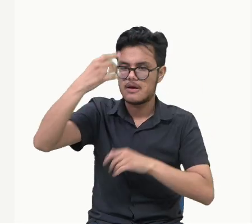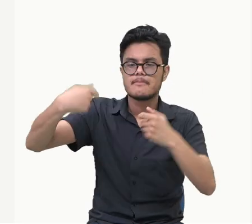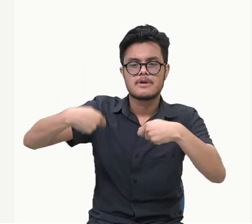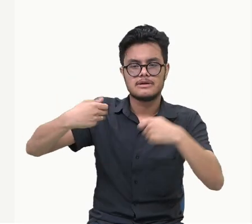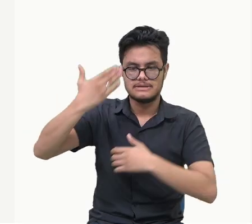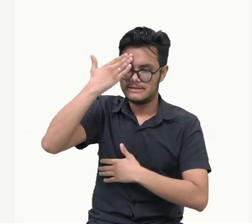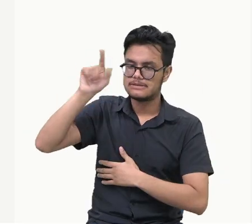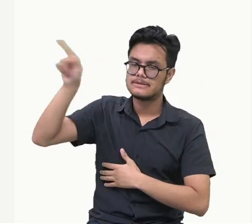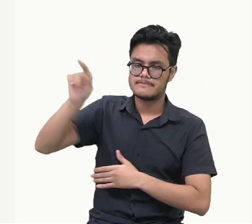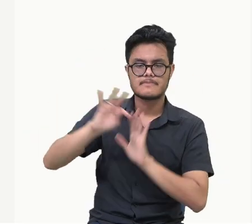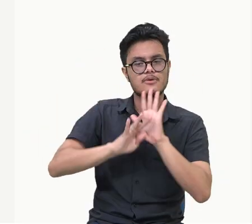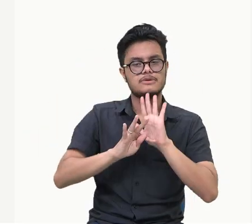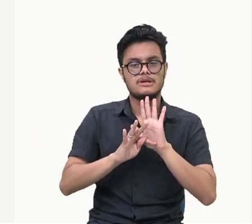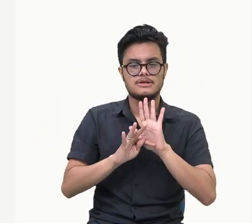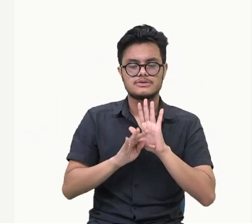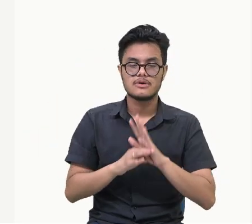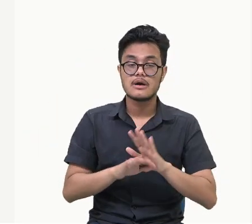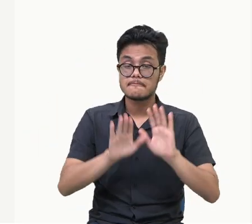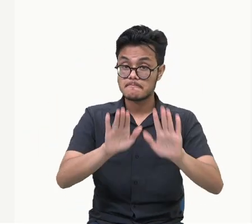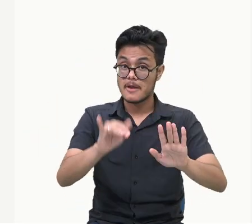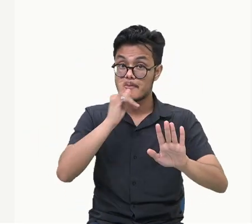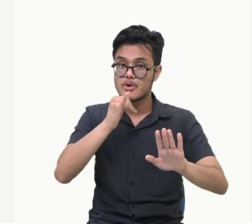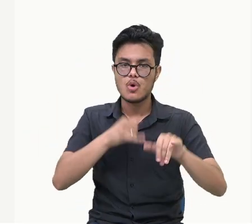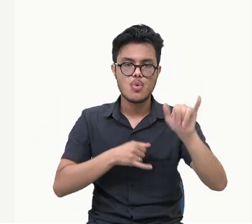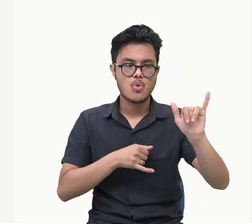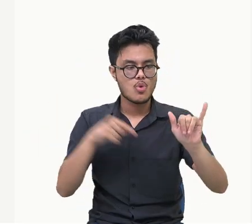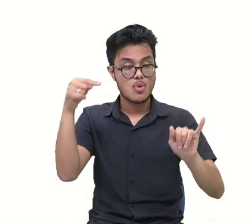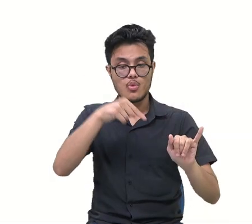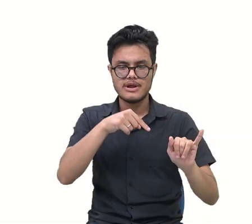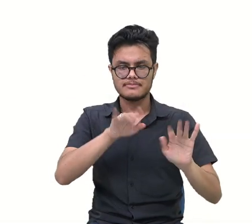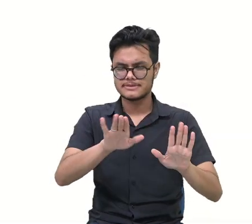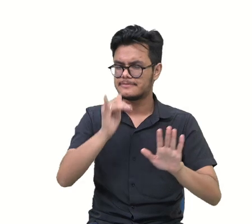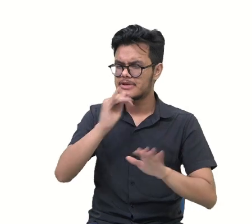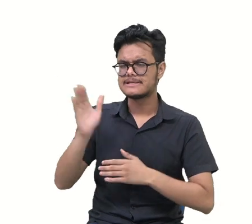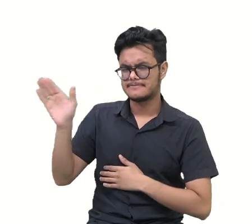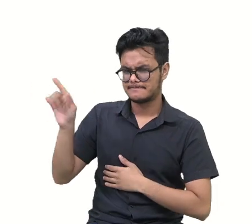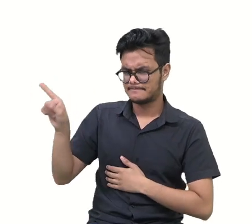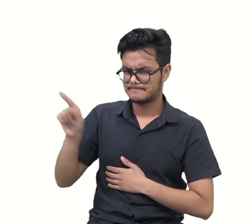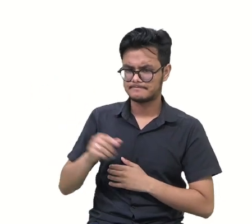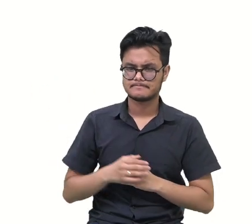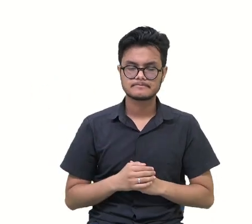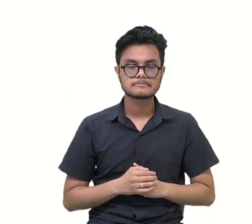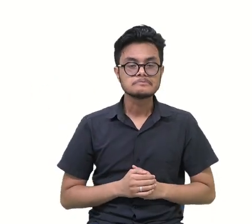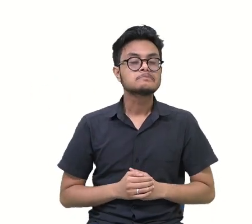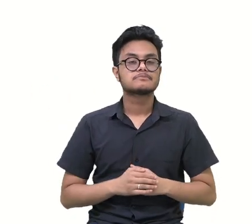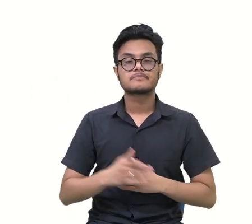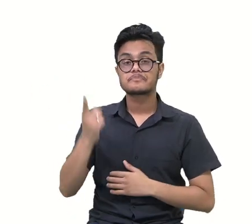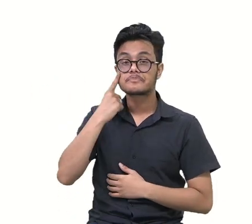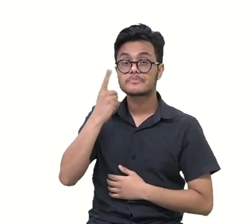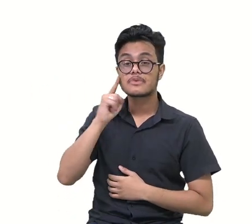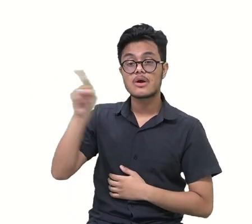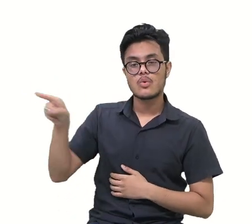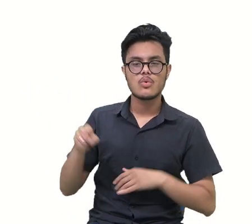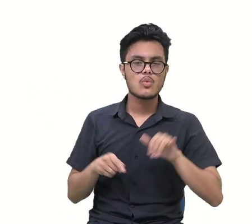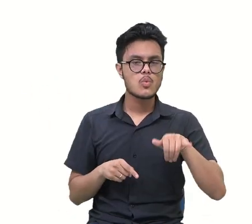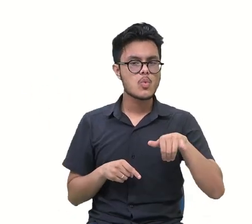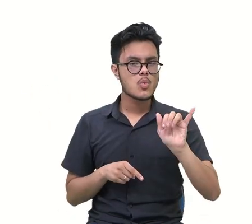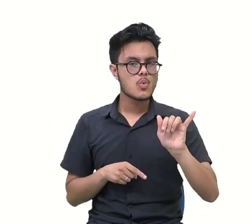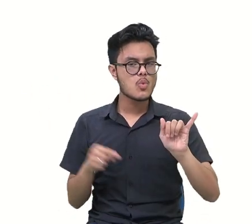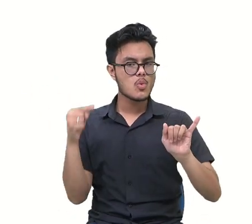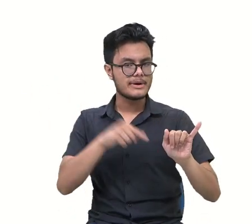tá, pessoal? Observe que o valor de y, vamos só voltar aqui novamente, ó. Observa que esse valor de y,